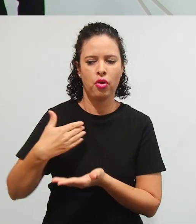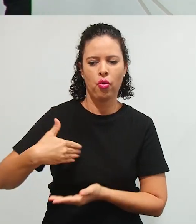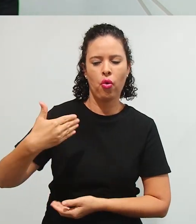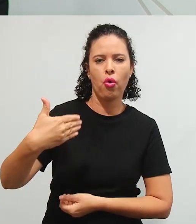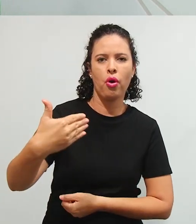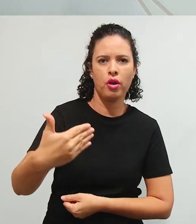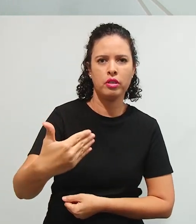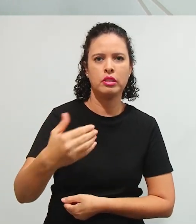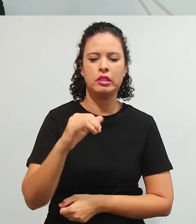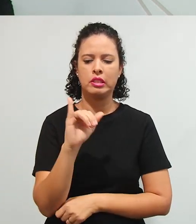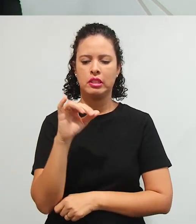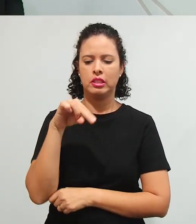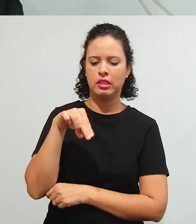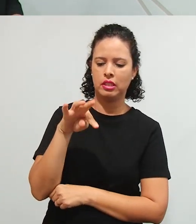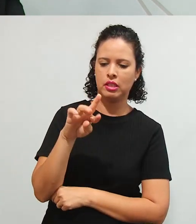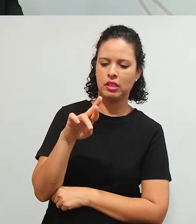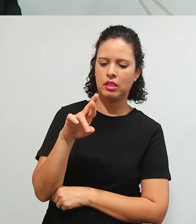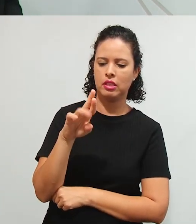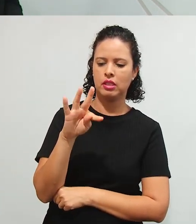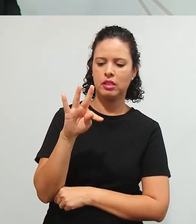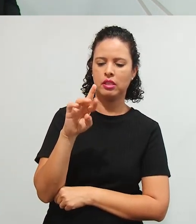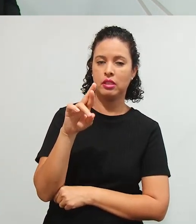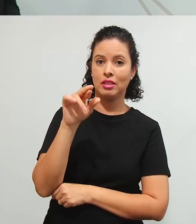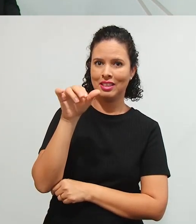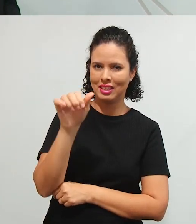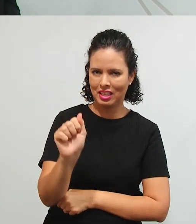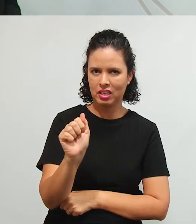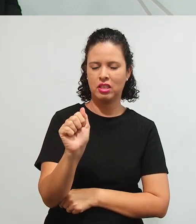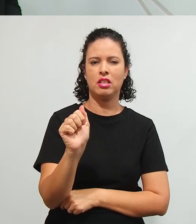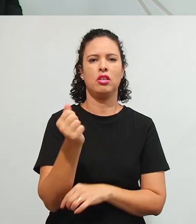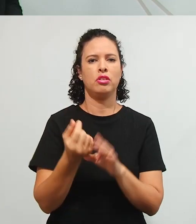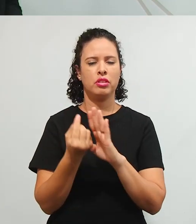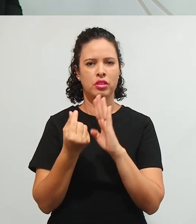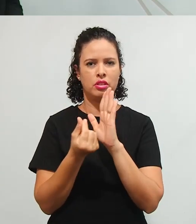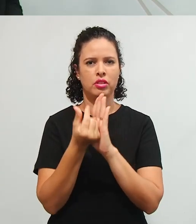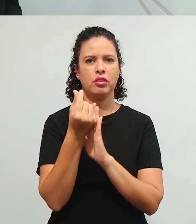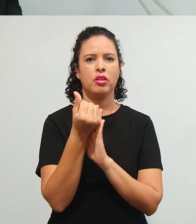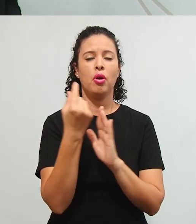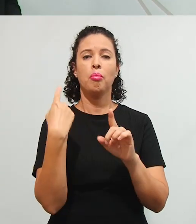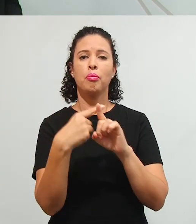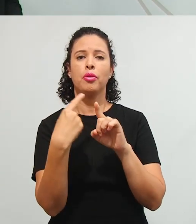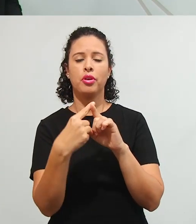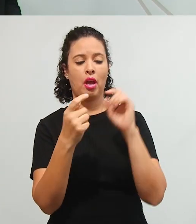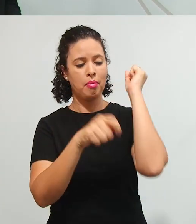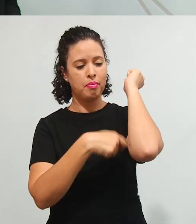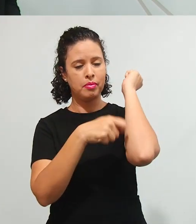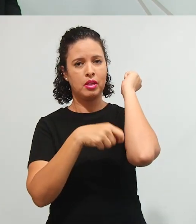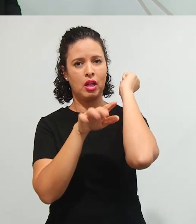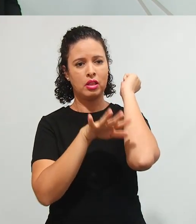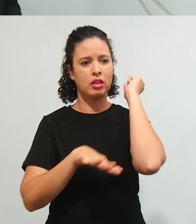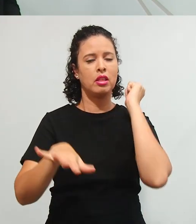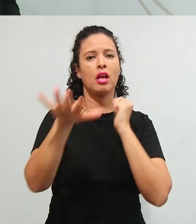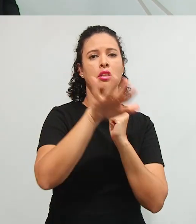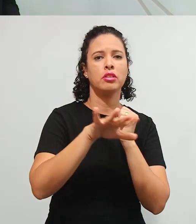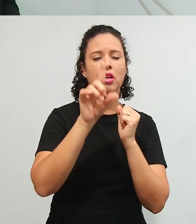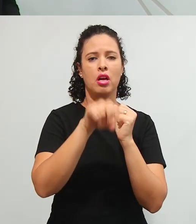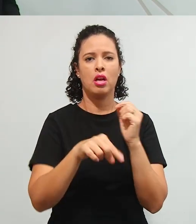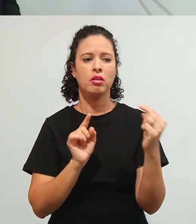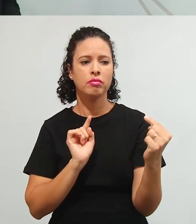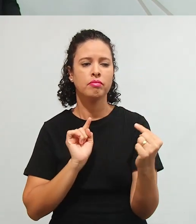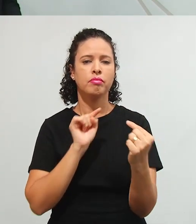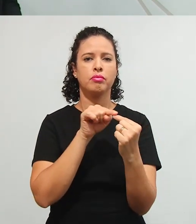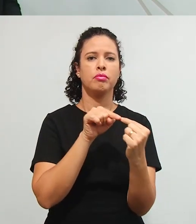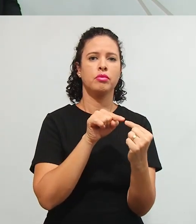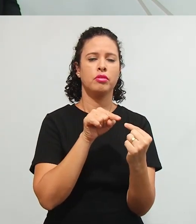corrente intraorçamentária. Por quê? Porque a imprensa nacional faz parte do mesmo